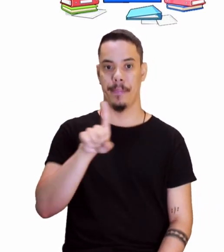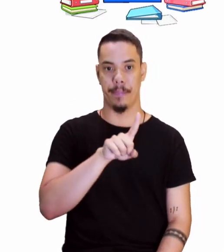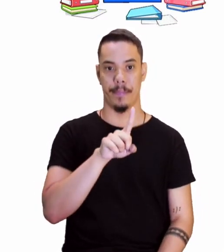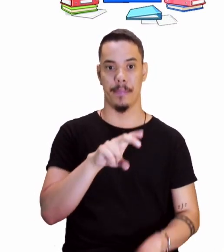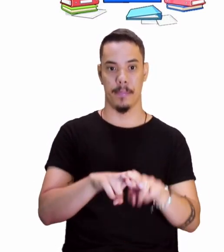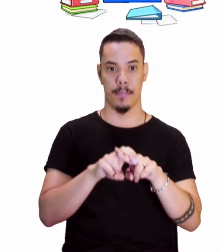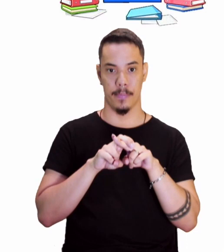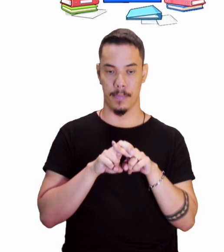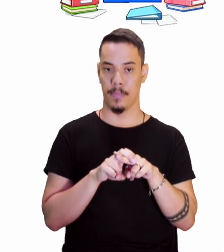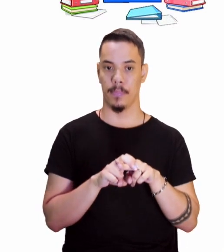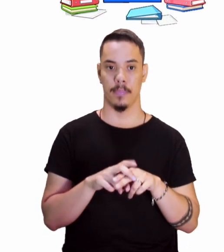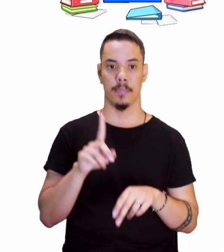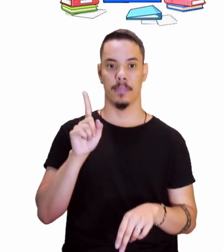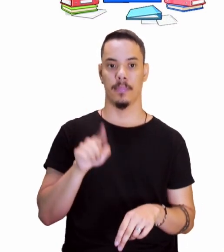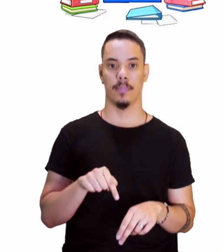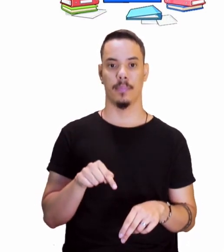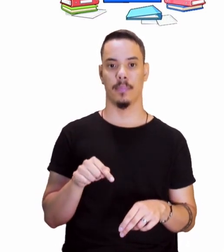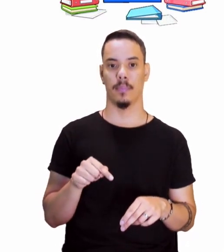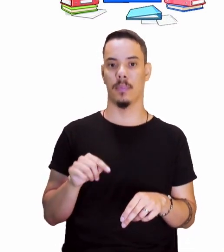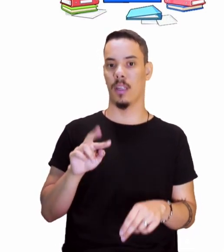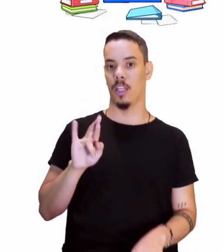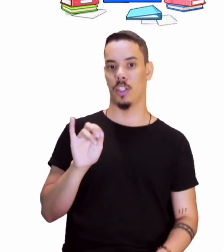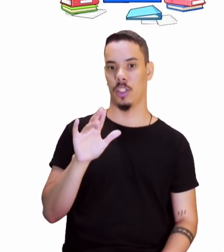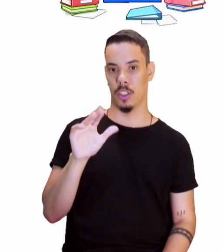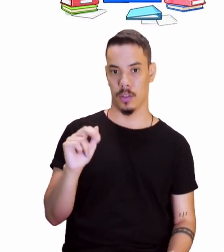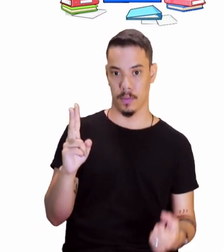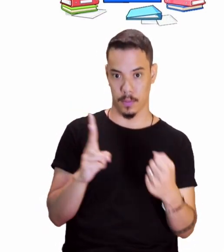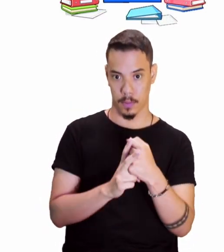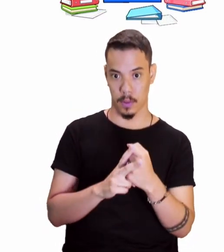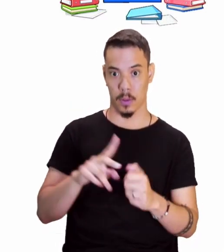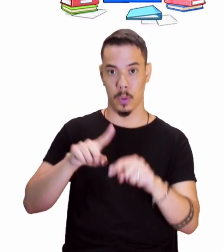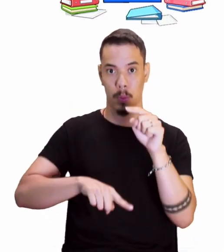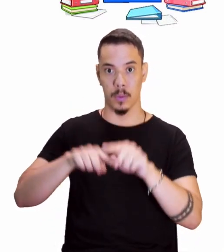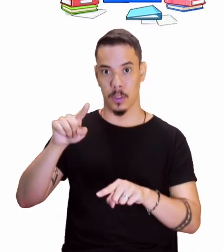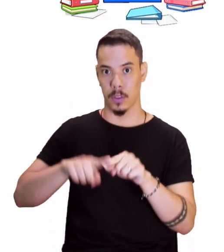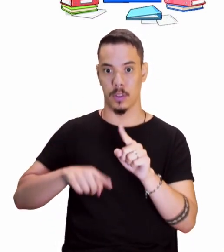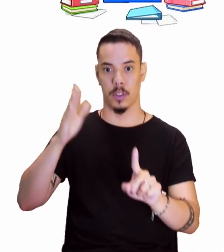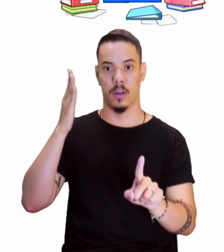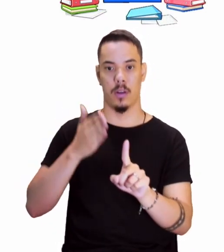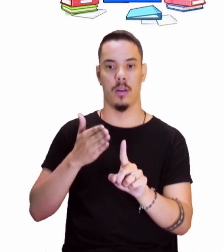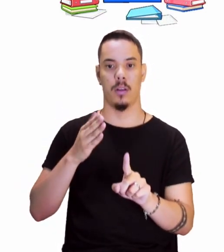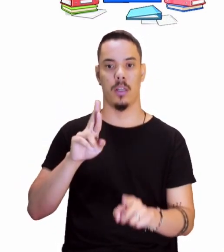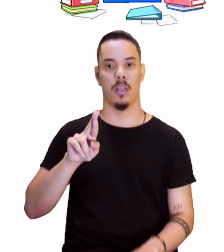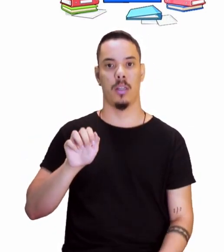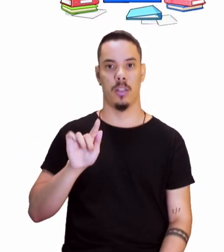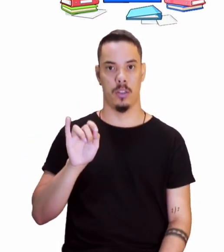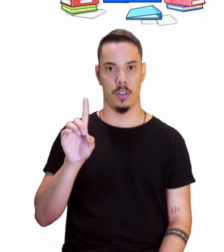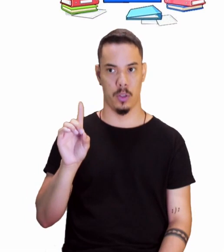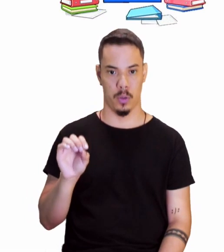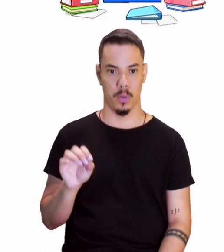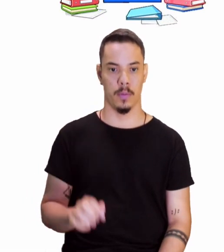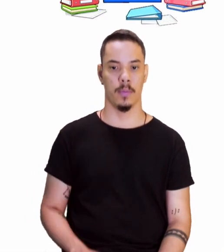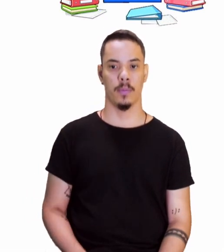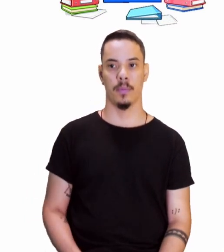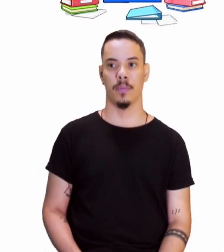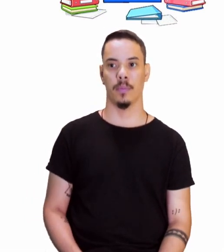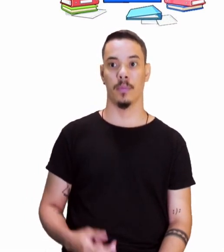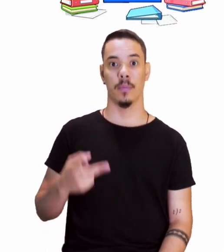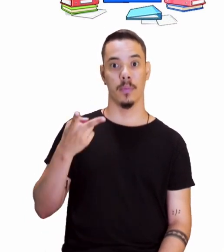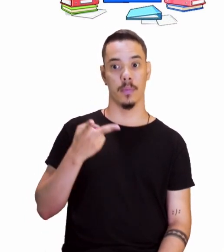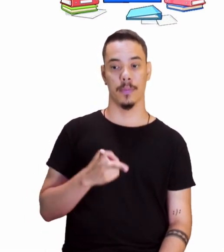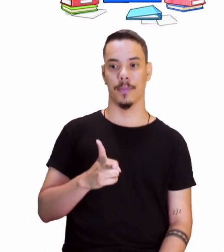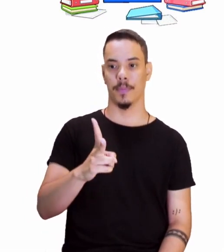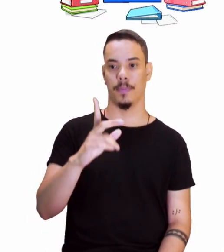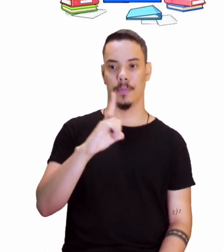regente, verbo, termo regido, objeto direto. Mas, continuando ainda, tem